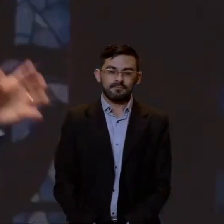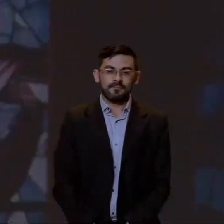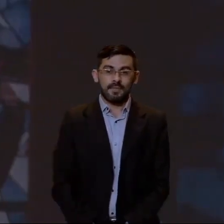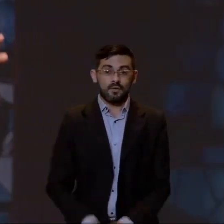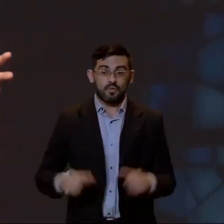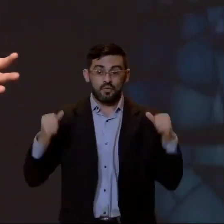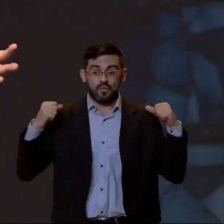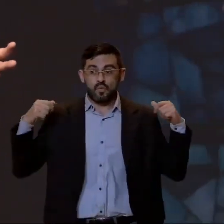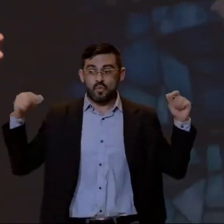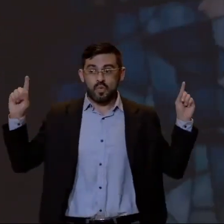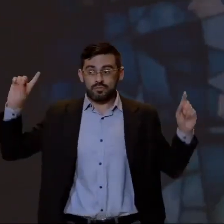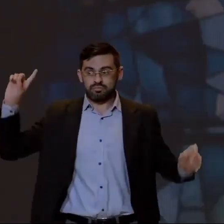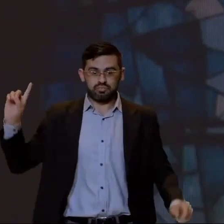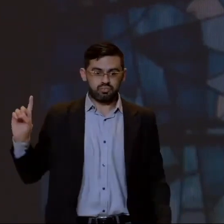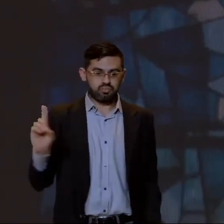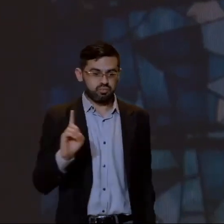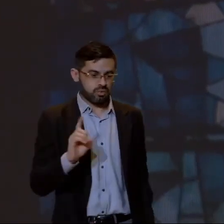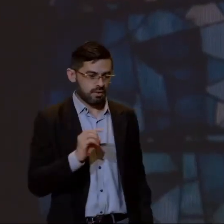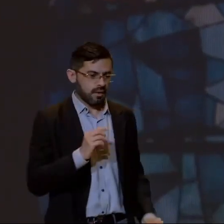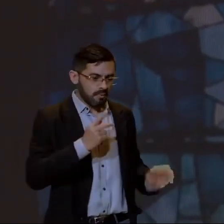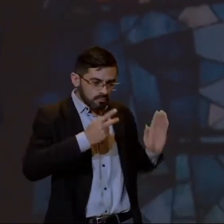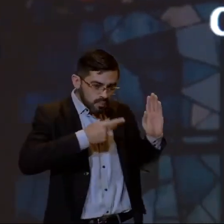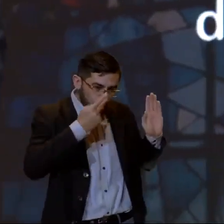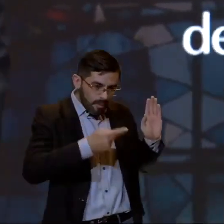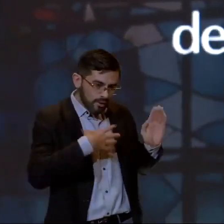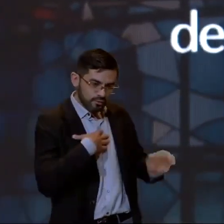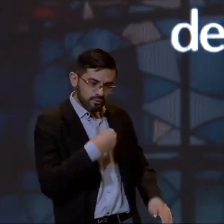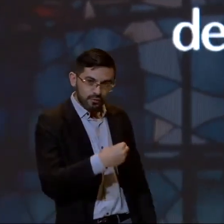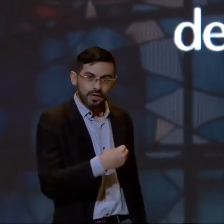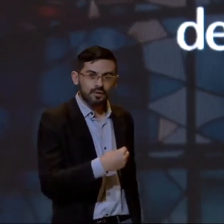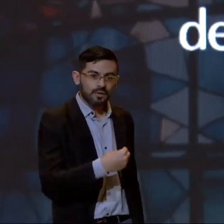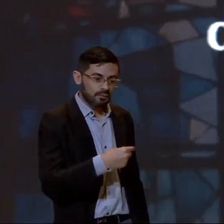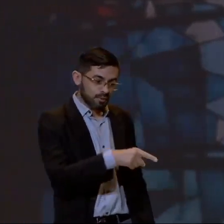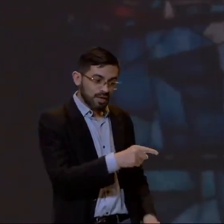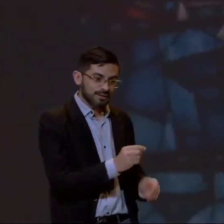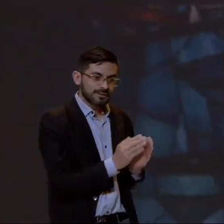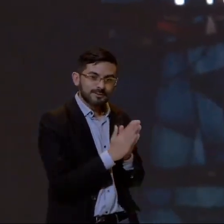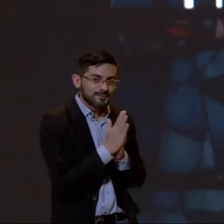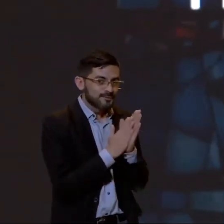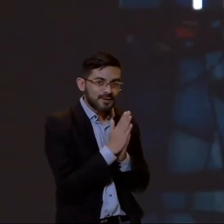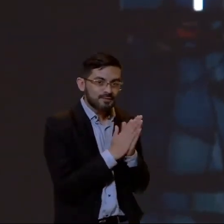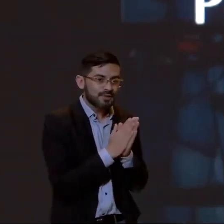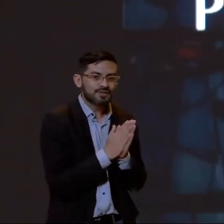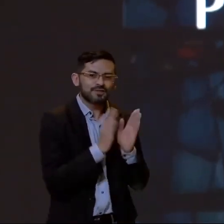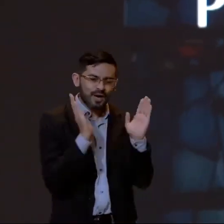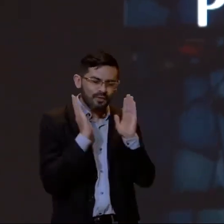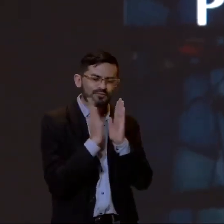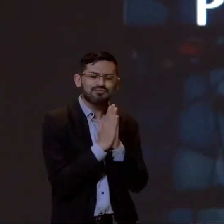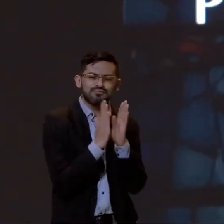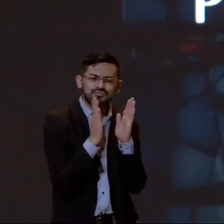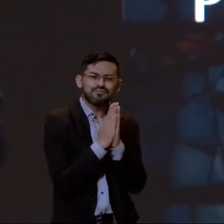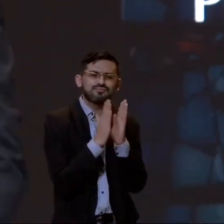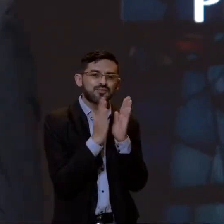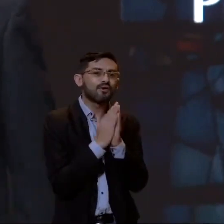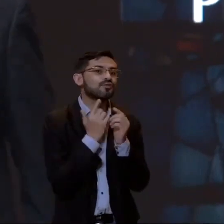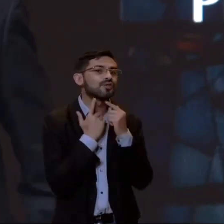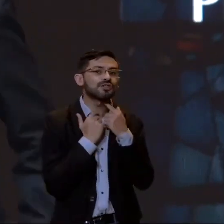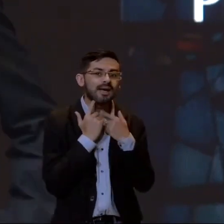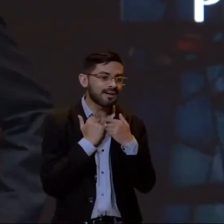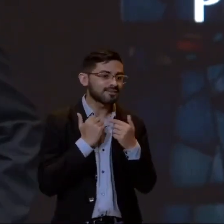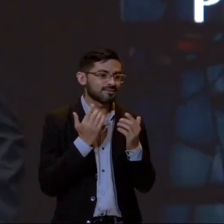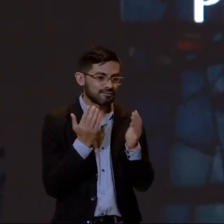Um anjo aparece para Zacarias, promete um filho. Era o filho dos sonhos, dos pedidos, das orações, da história de